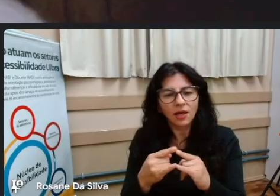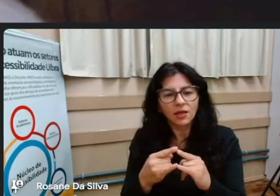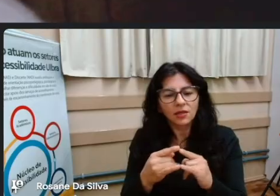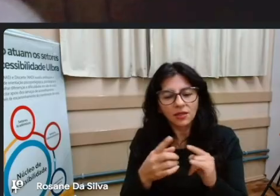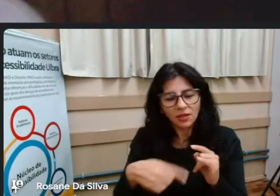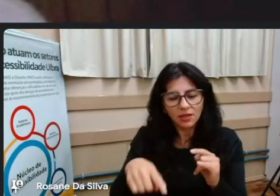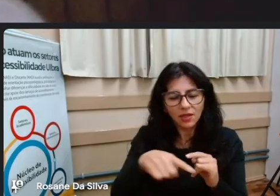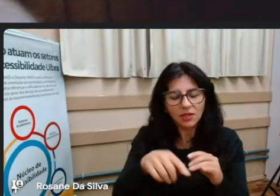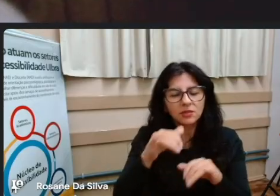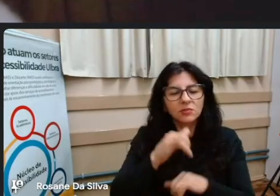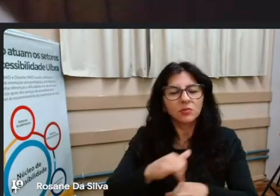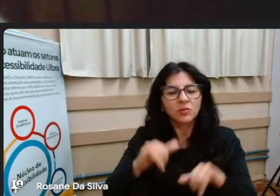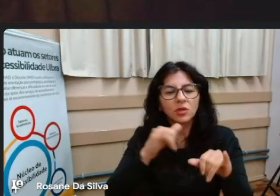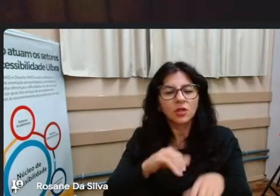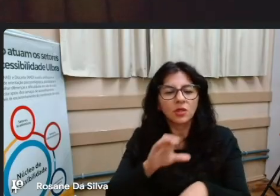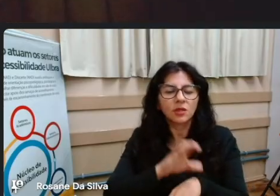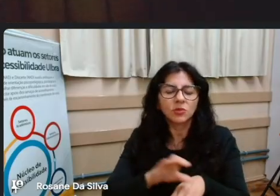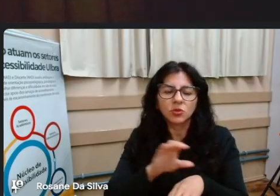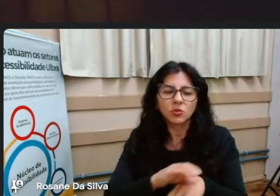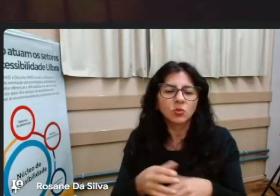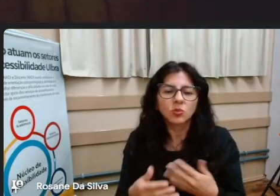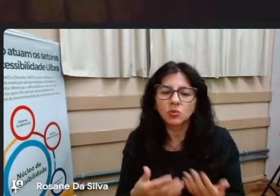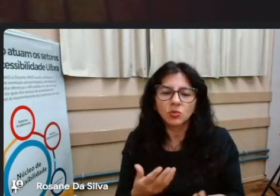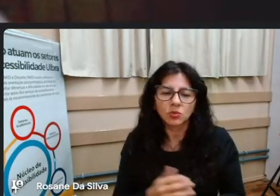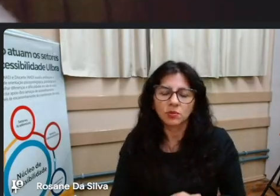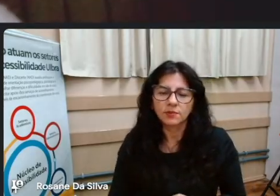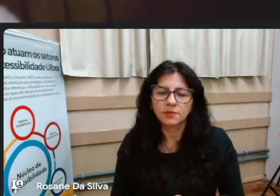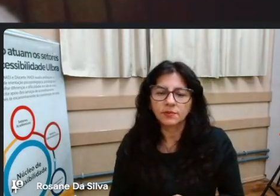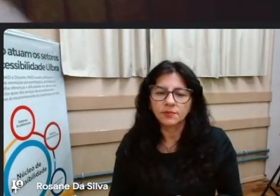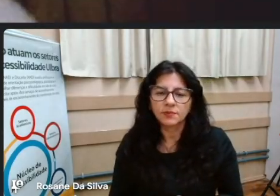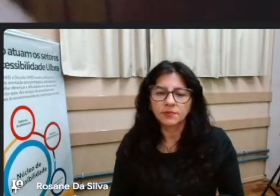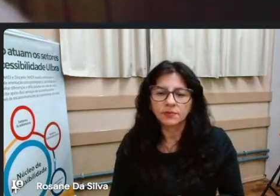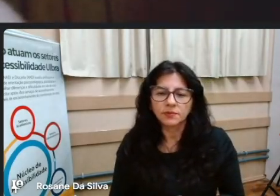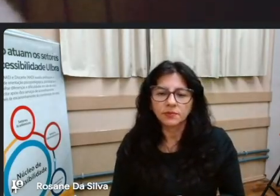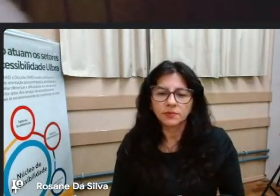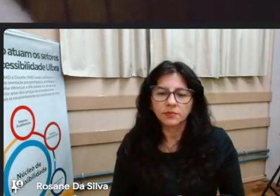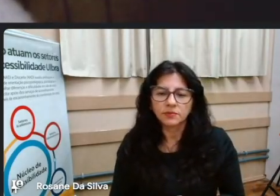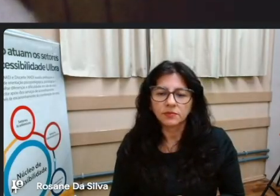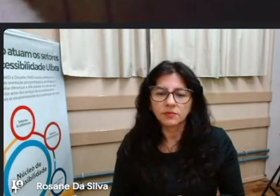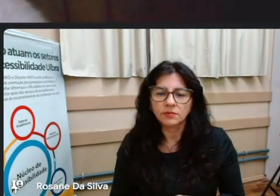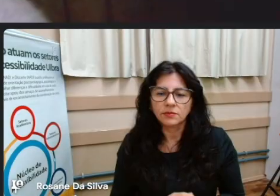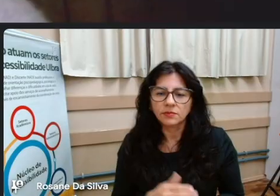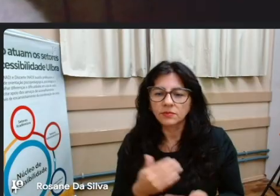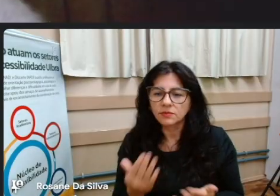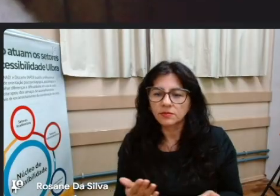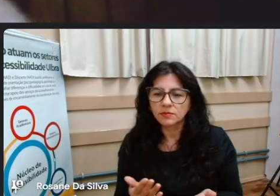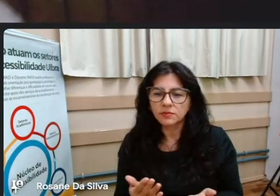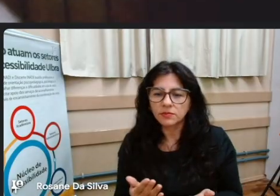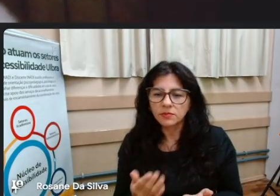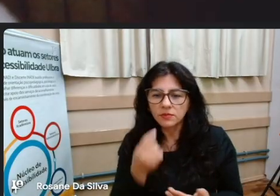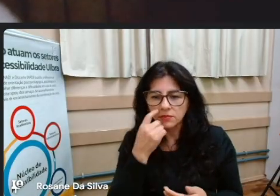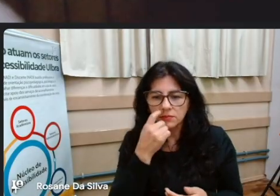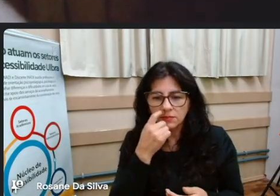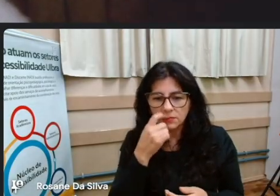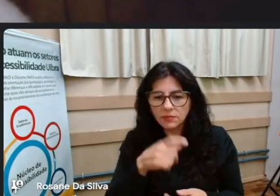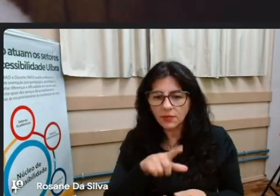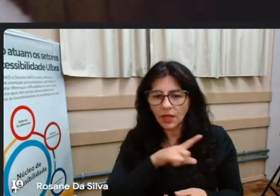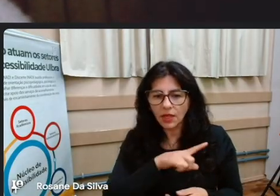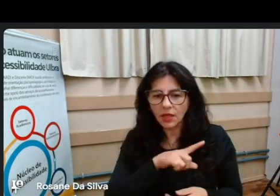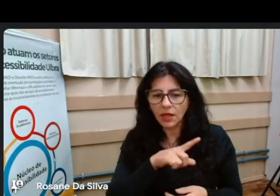institucionalizada né nesses nesses programas e cursos bom